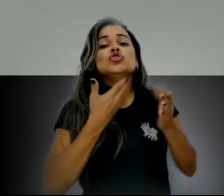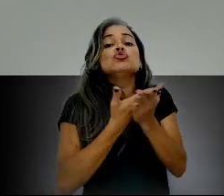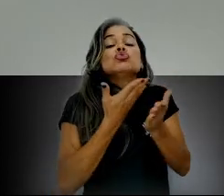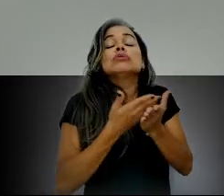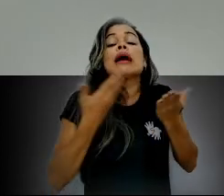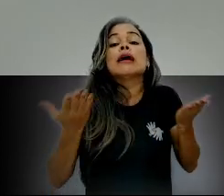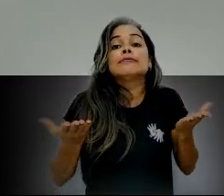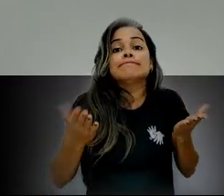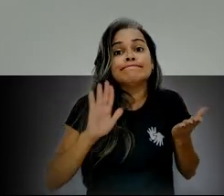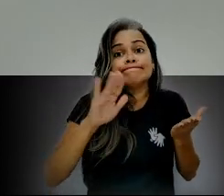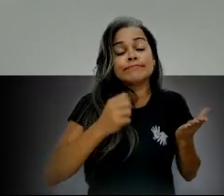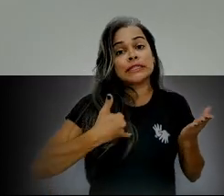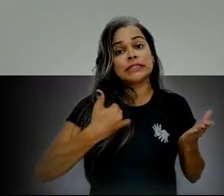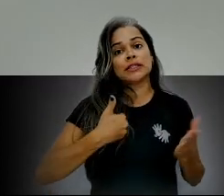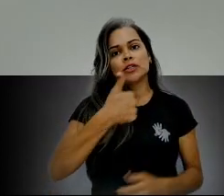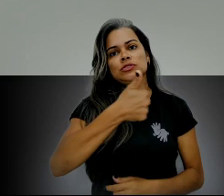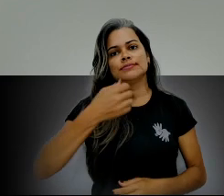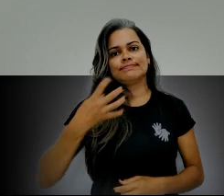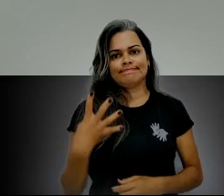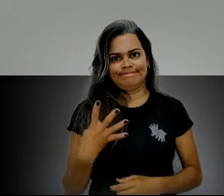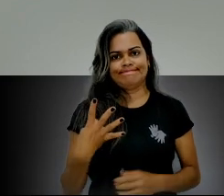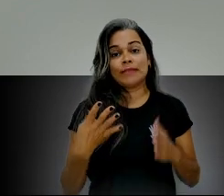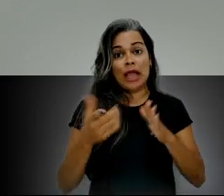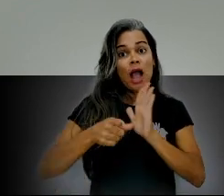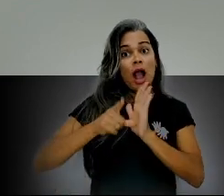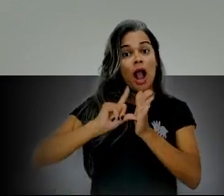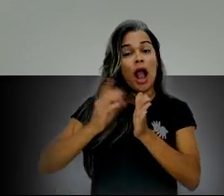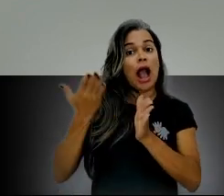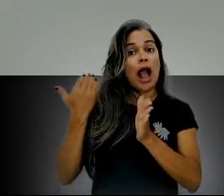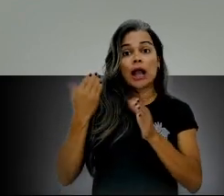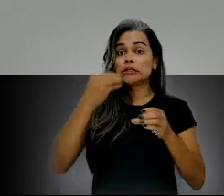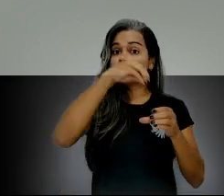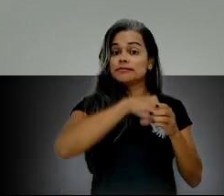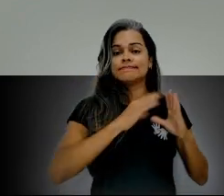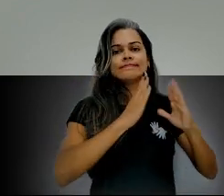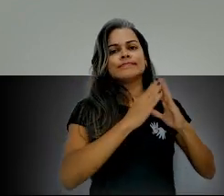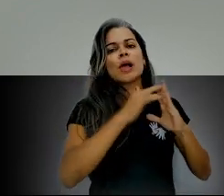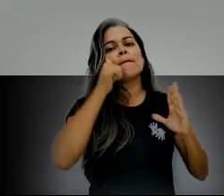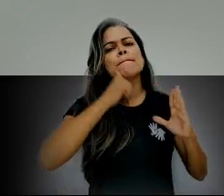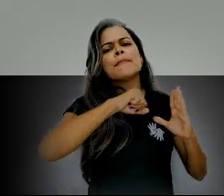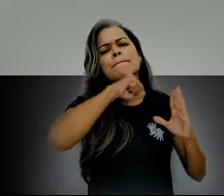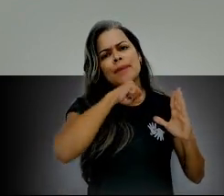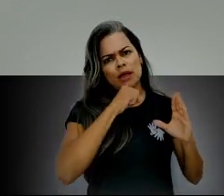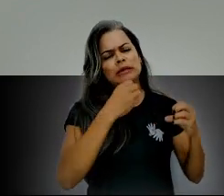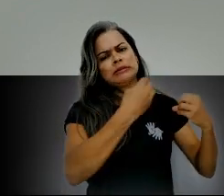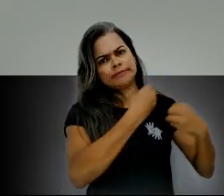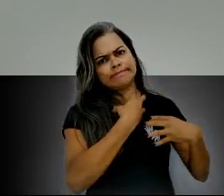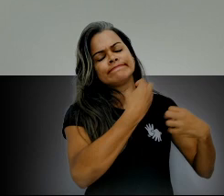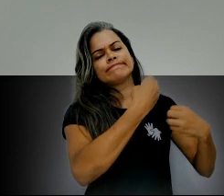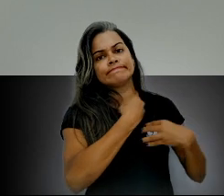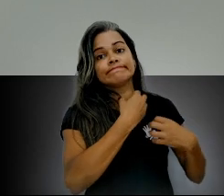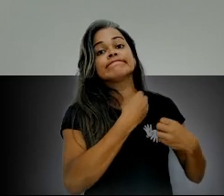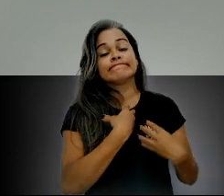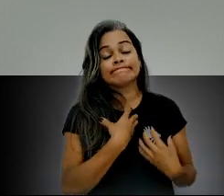assim eu fui até acesso à escola escolarização aos 14 anos até esse período eu estava sendo Alfabetizado pela minha